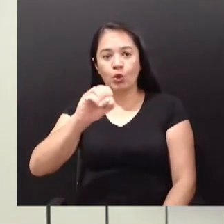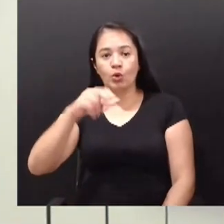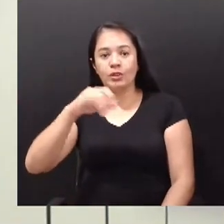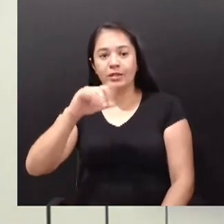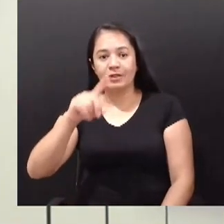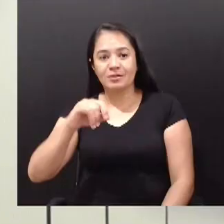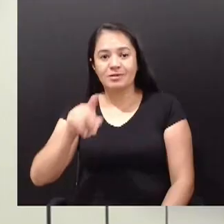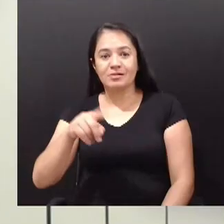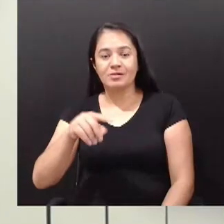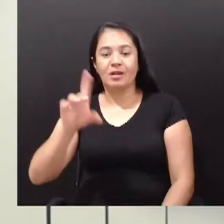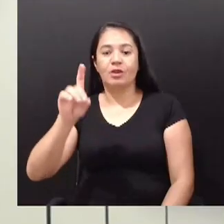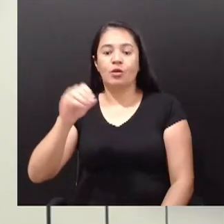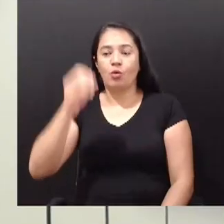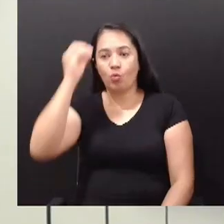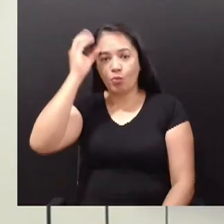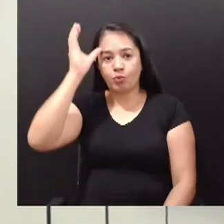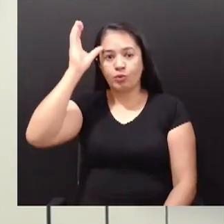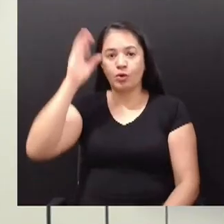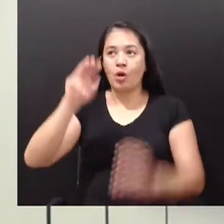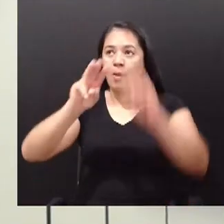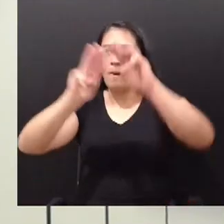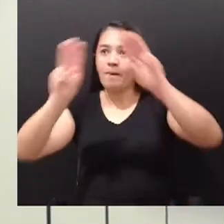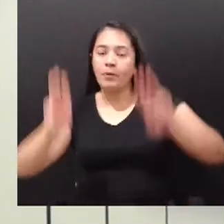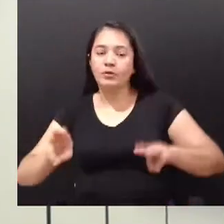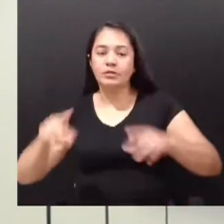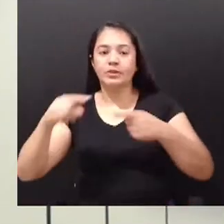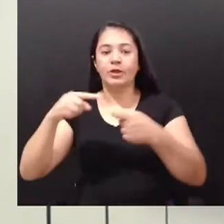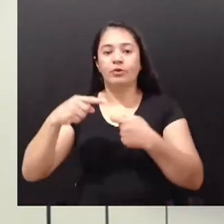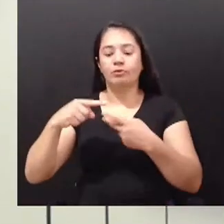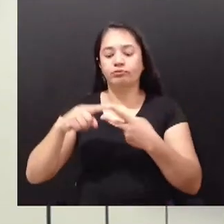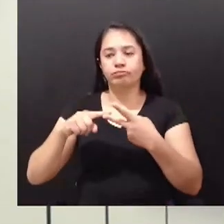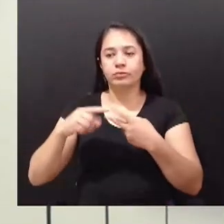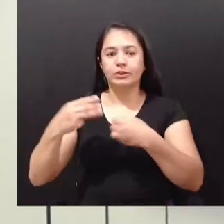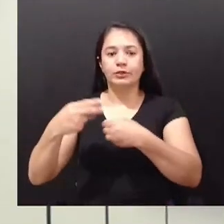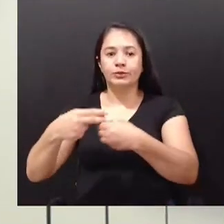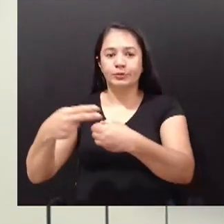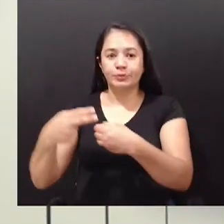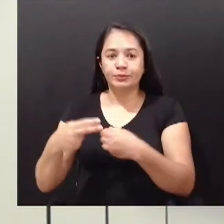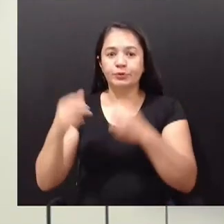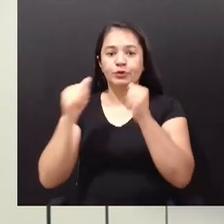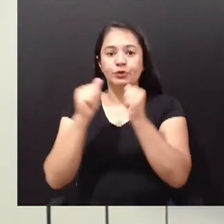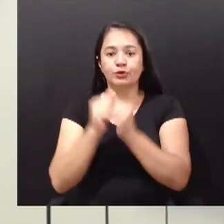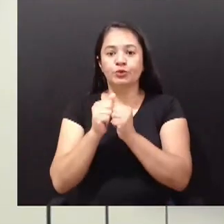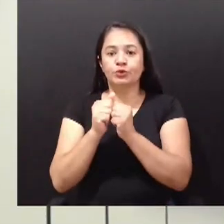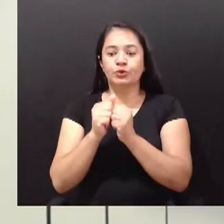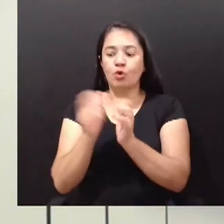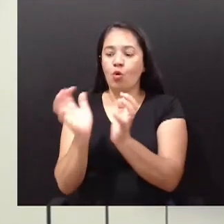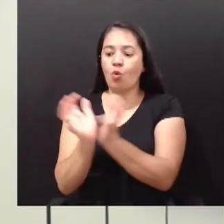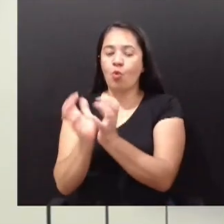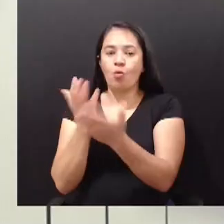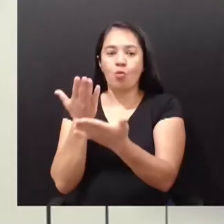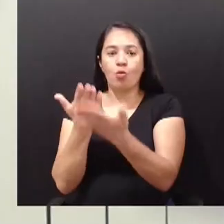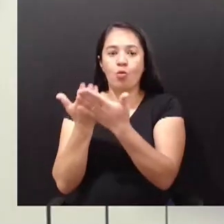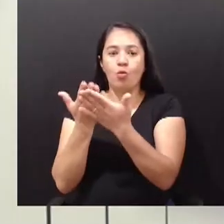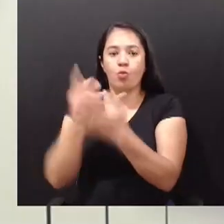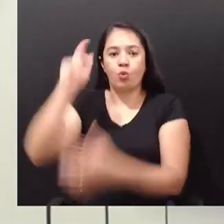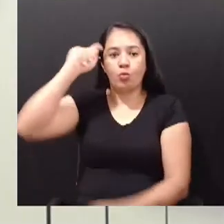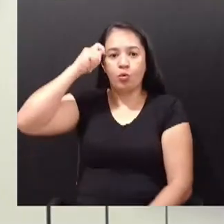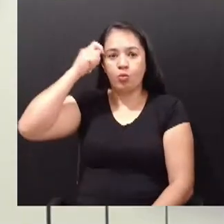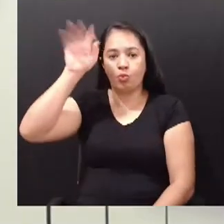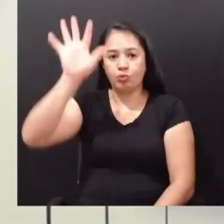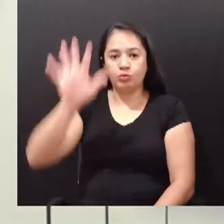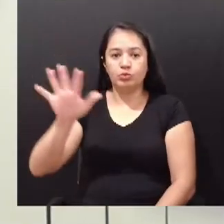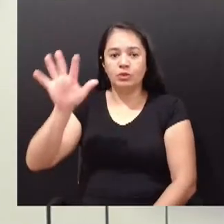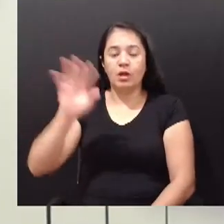Universidade Pública, realizado em parceria pela Unicamp com o Núcleo de Estudos Afro-Brasileiros, realizou